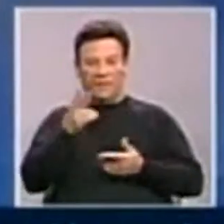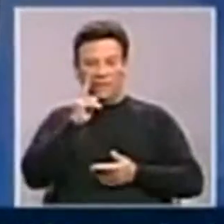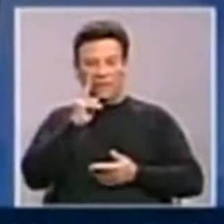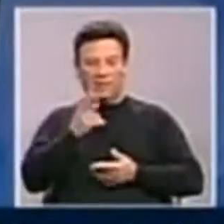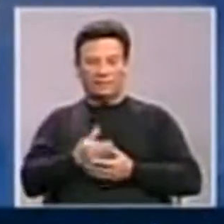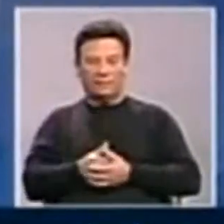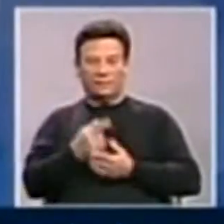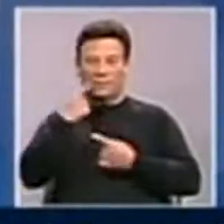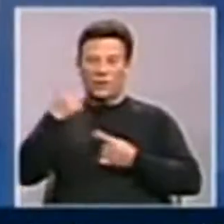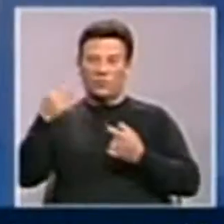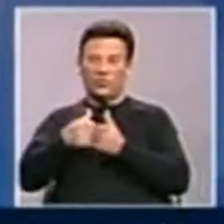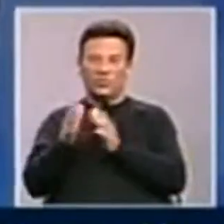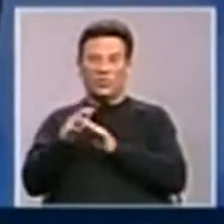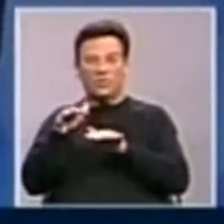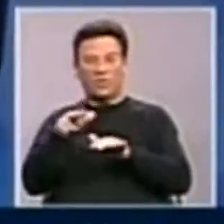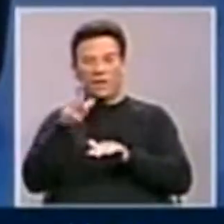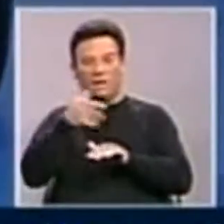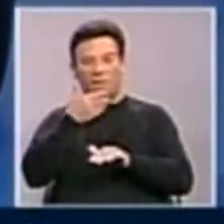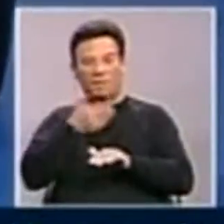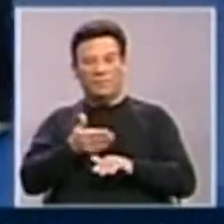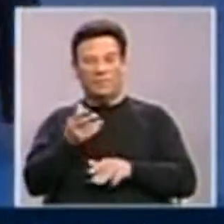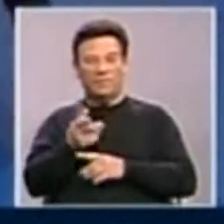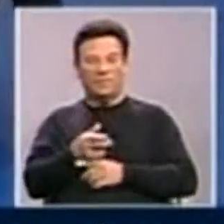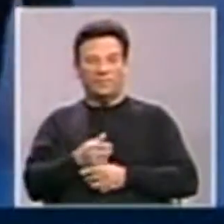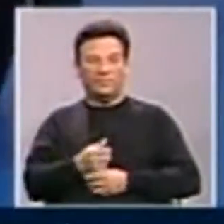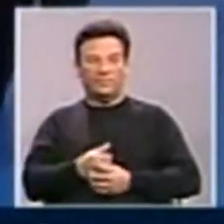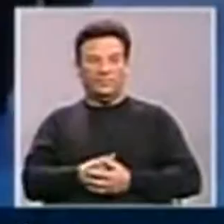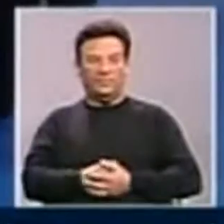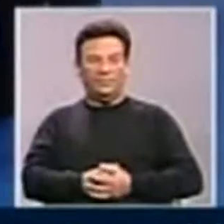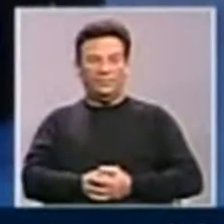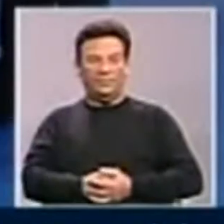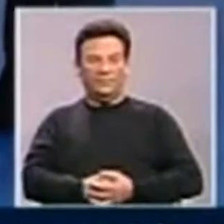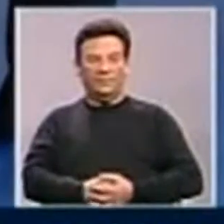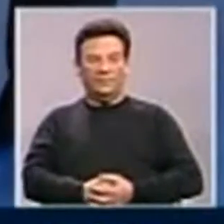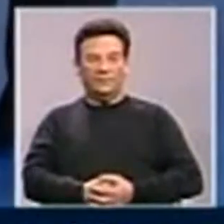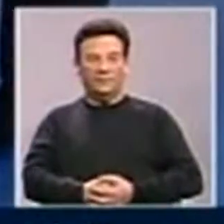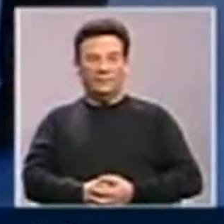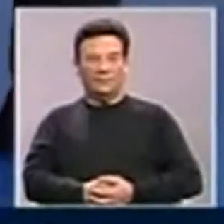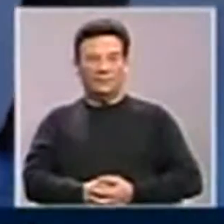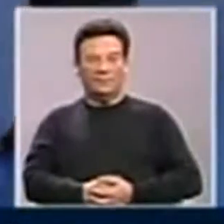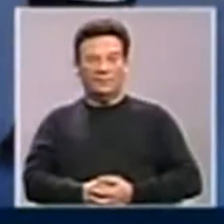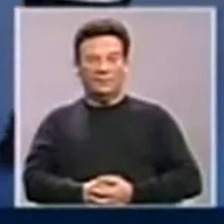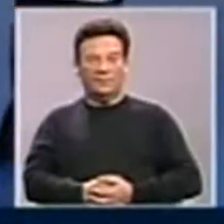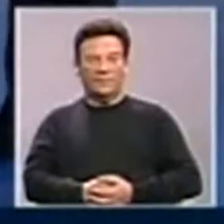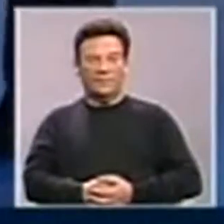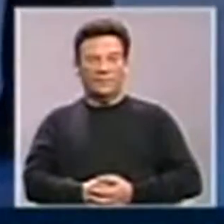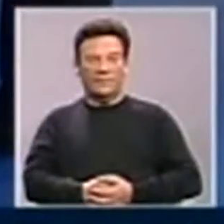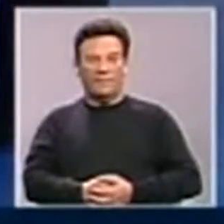mostramos a toda a gente como vocês já dominam estas artes. Agora,